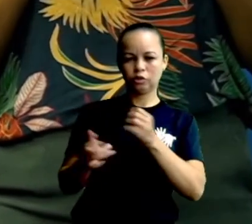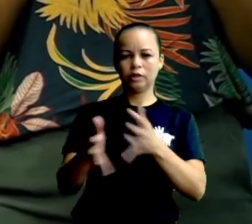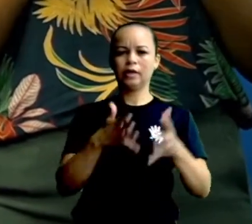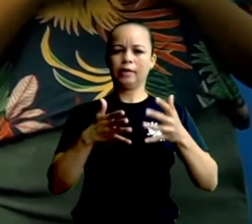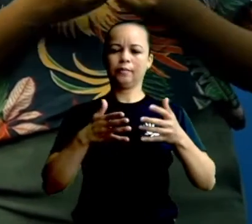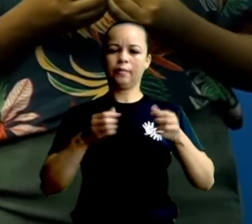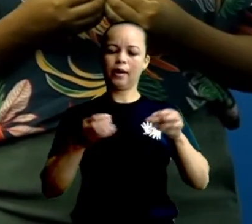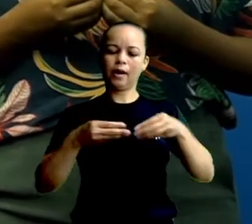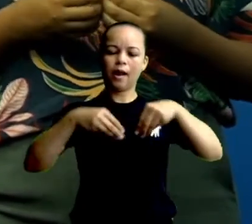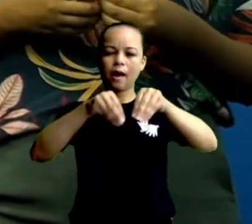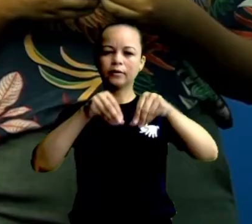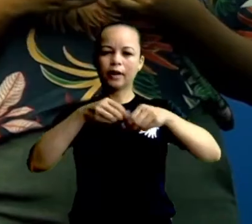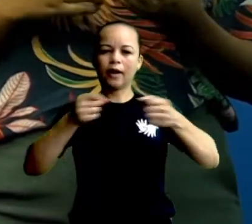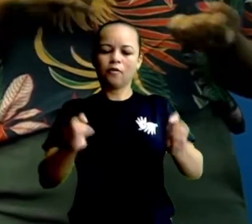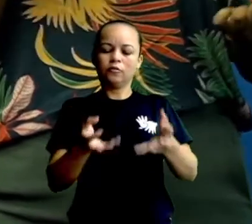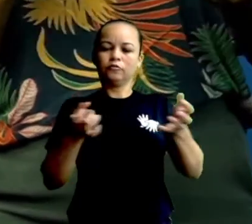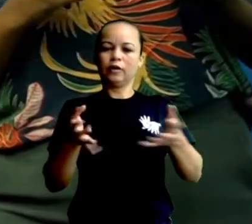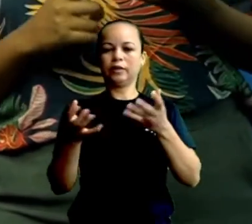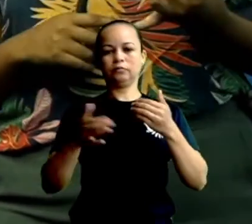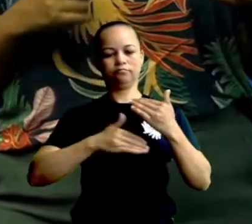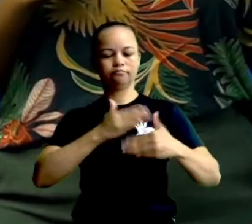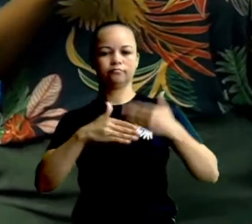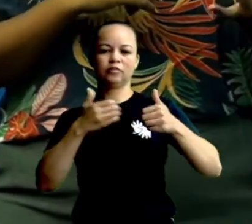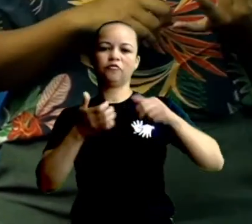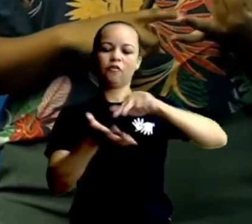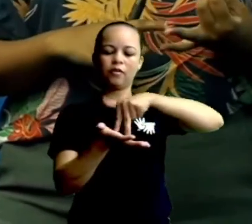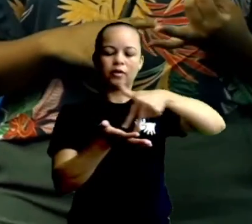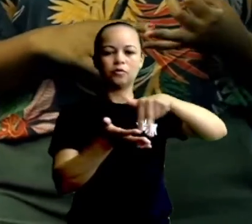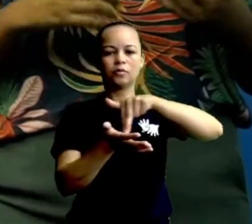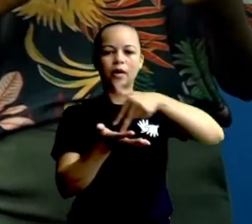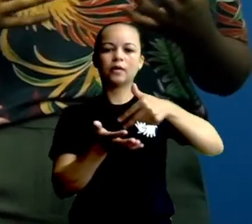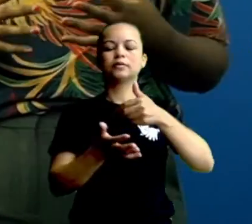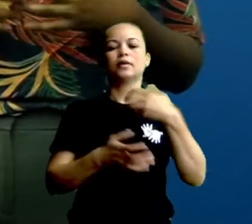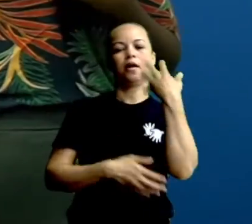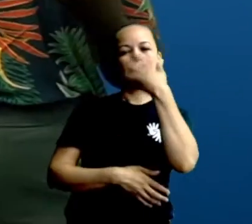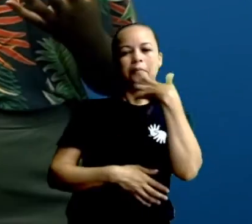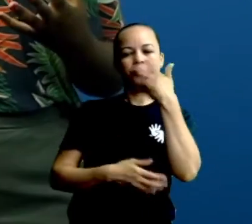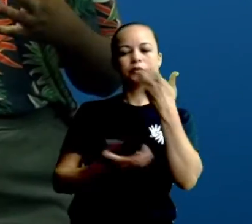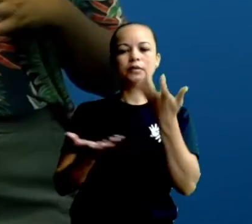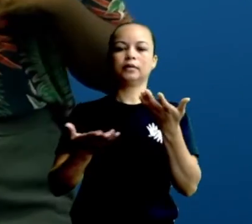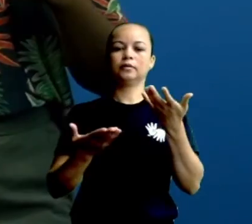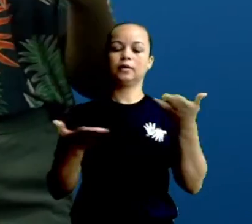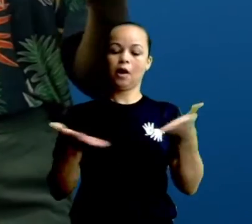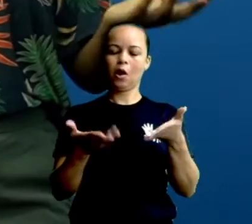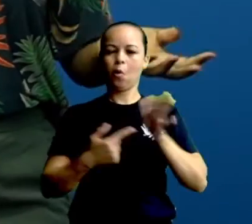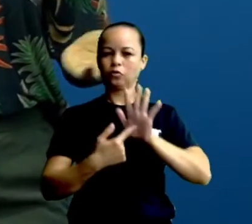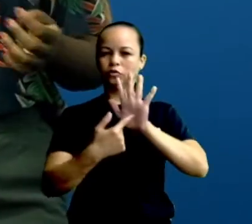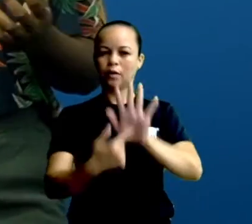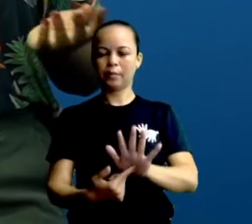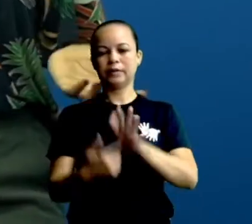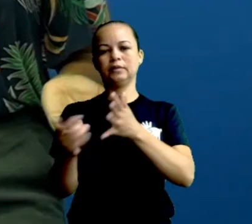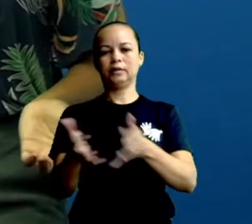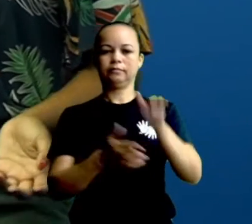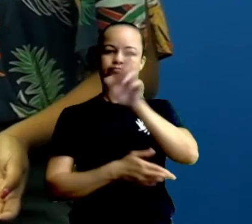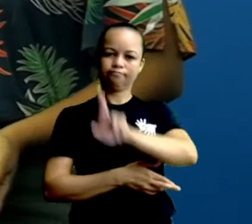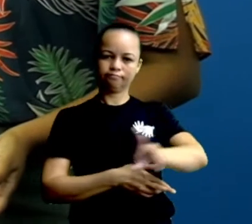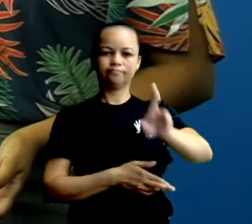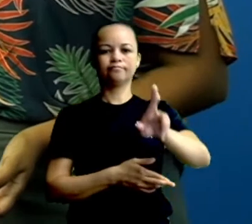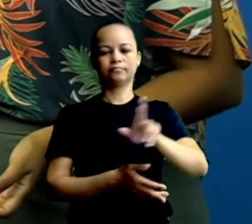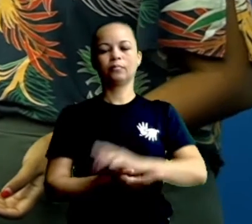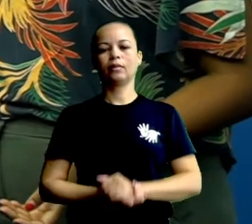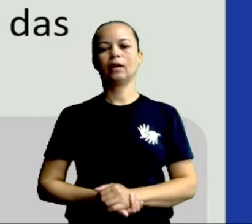pela terra fértil, envolvendo músicas e danças, que até hoje é presente nas